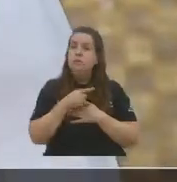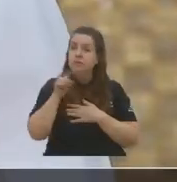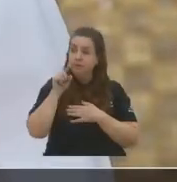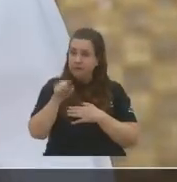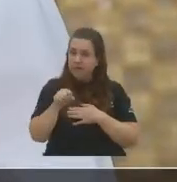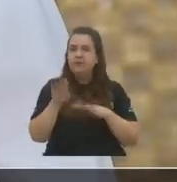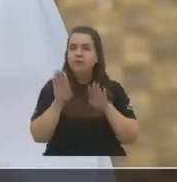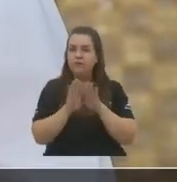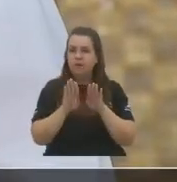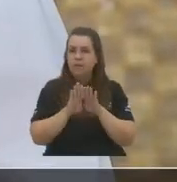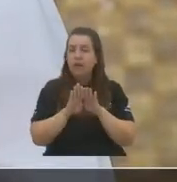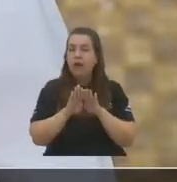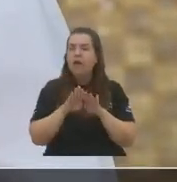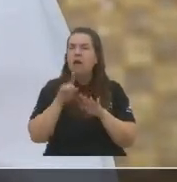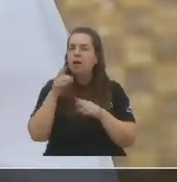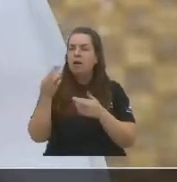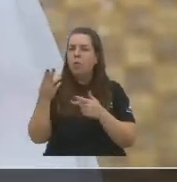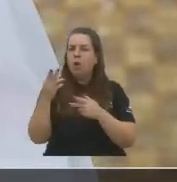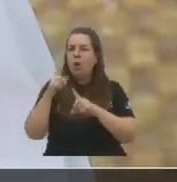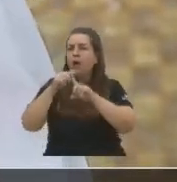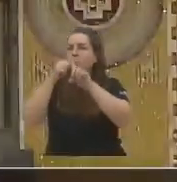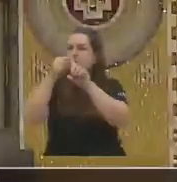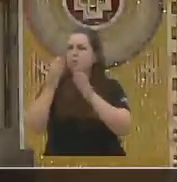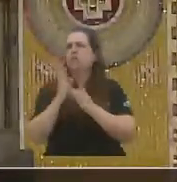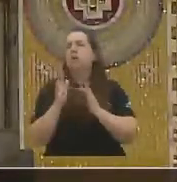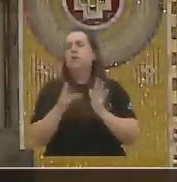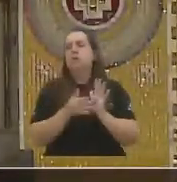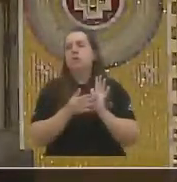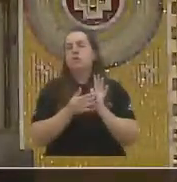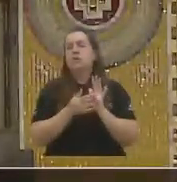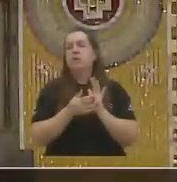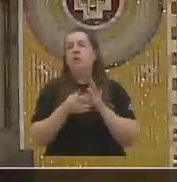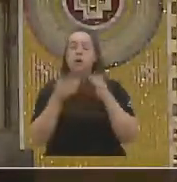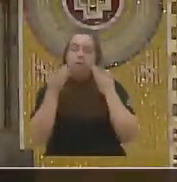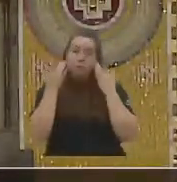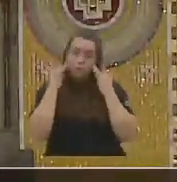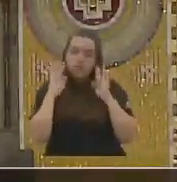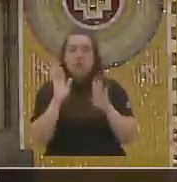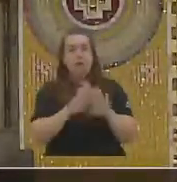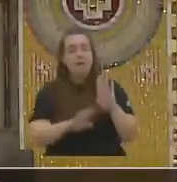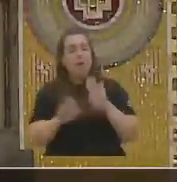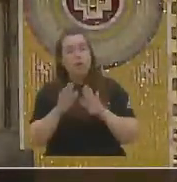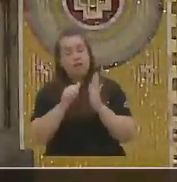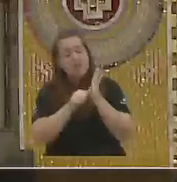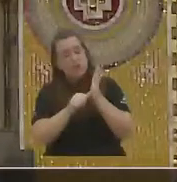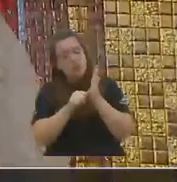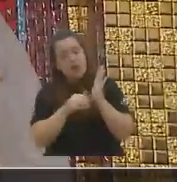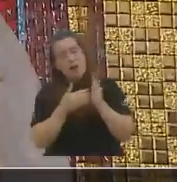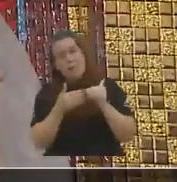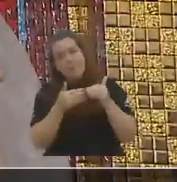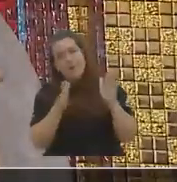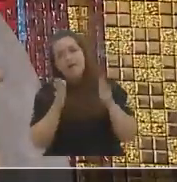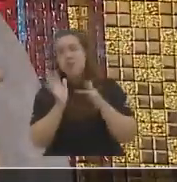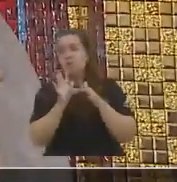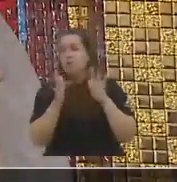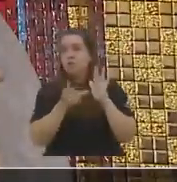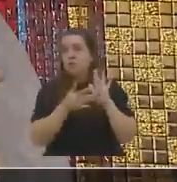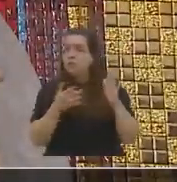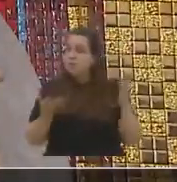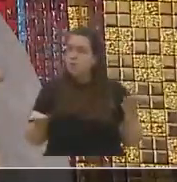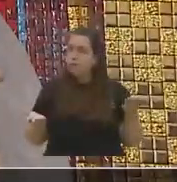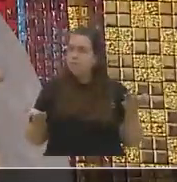de Cristo. Talvez seja um pedacinho das chagas abertas de nosso Senhor Jesus